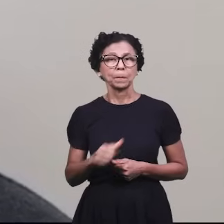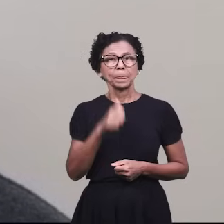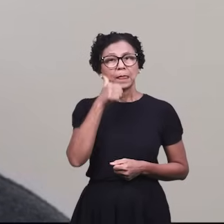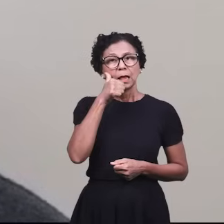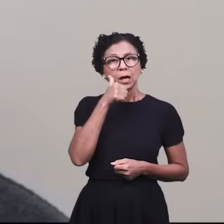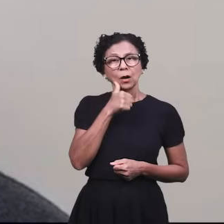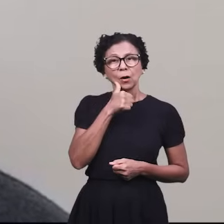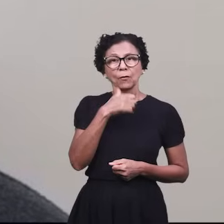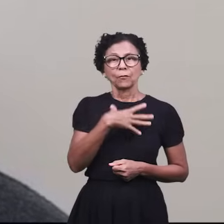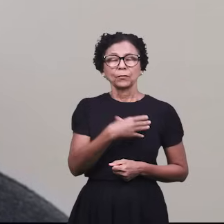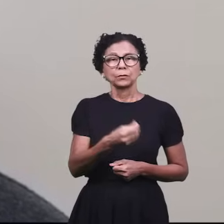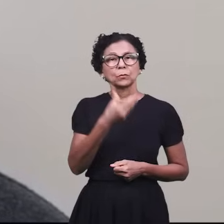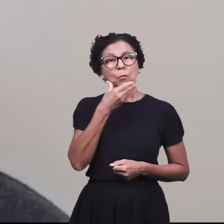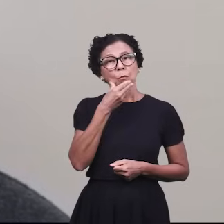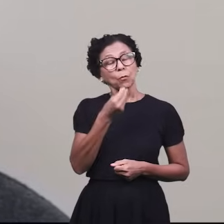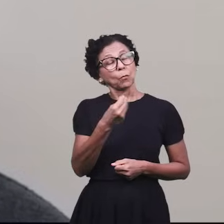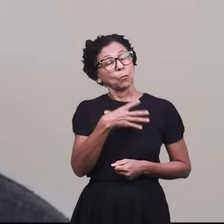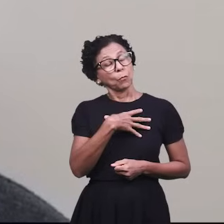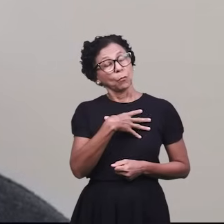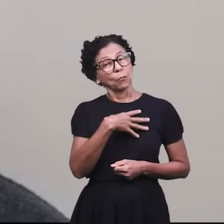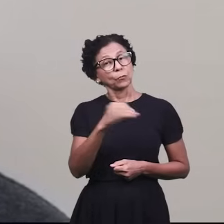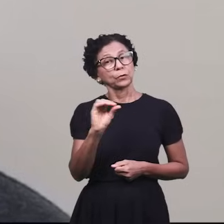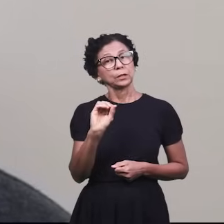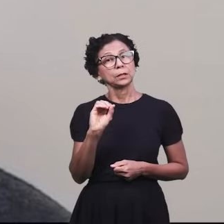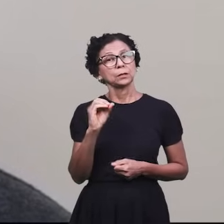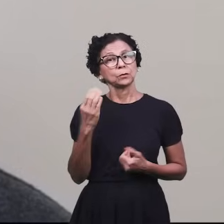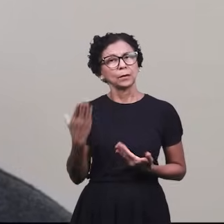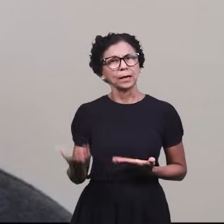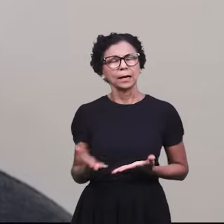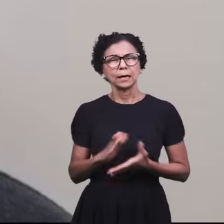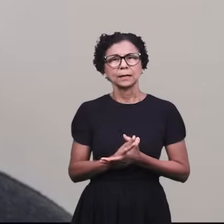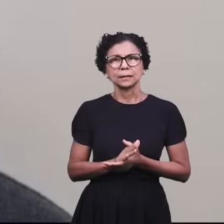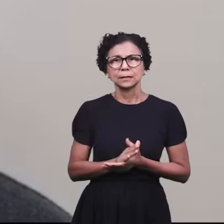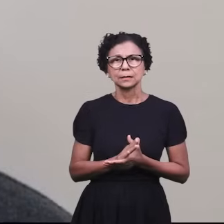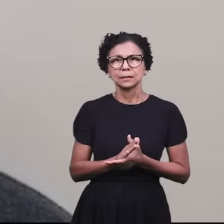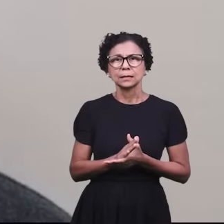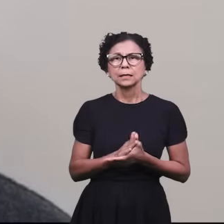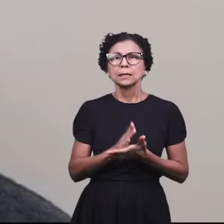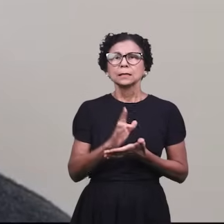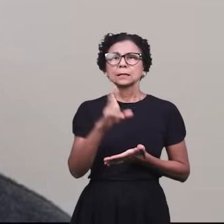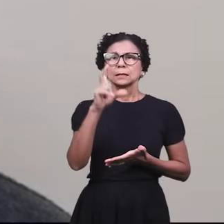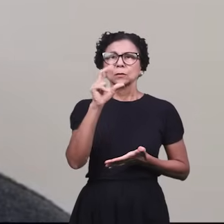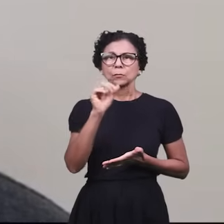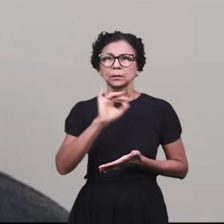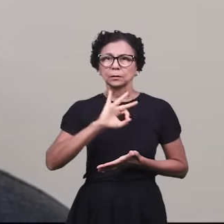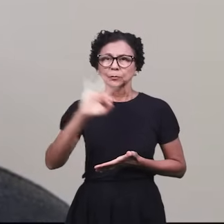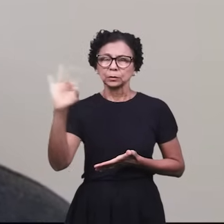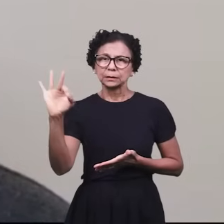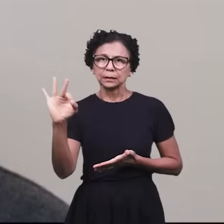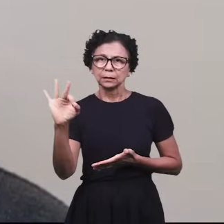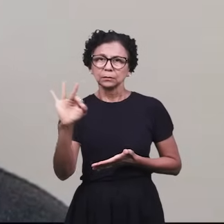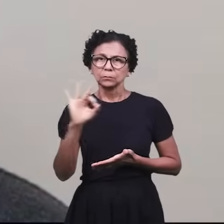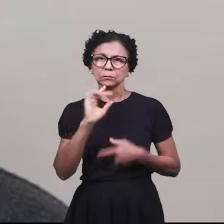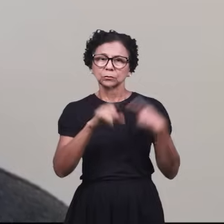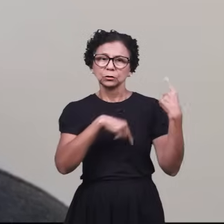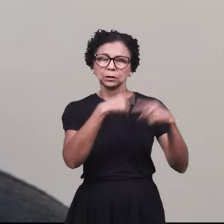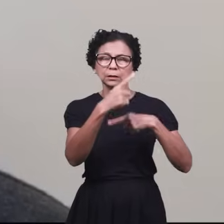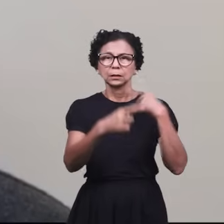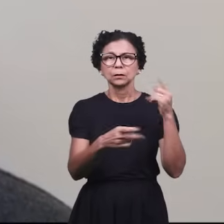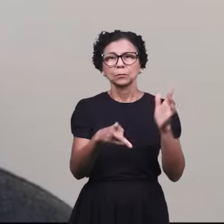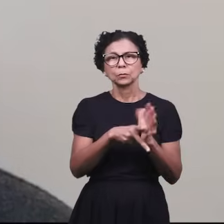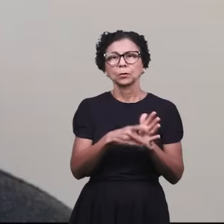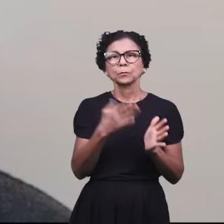a filha, eles recebem metade do seu material genético vem do pai.